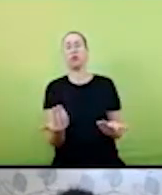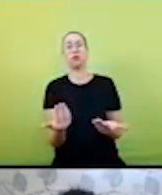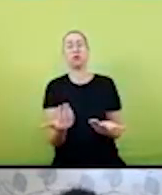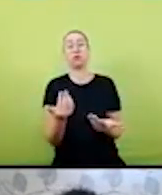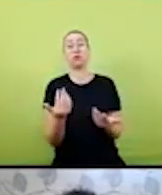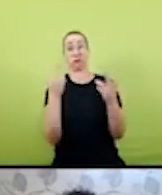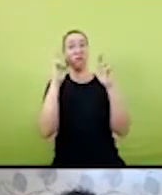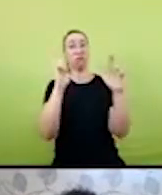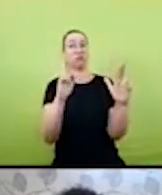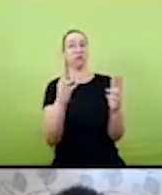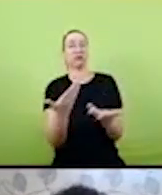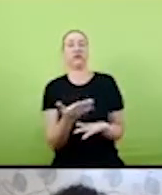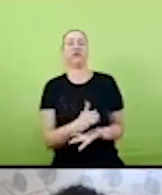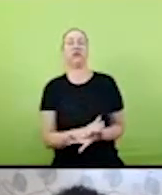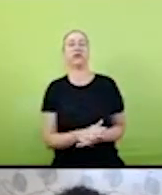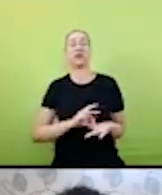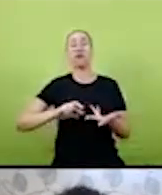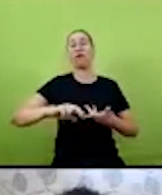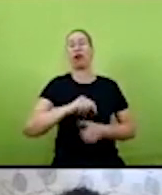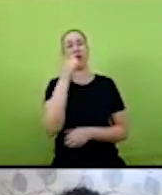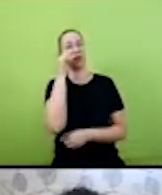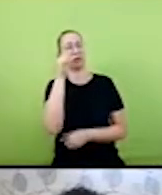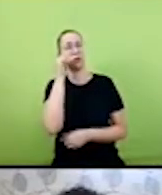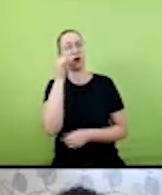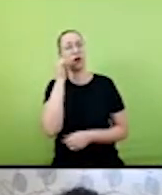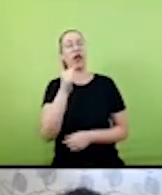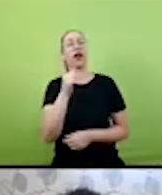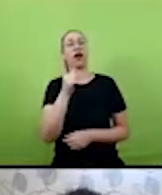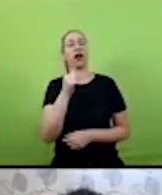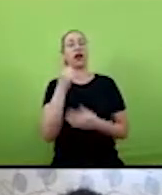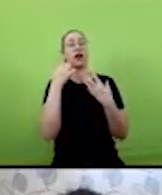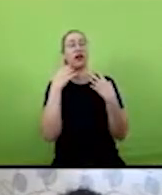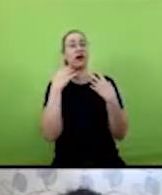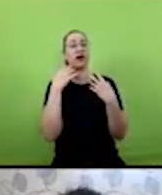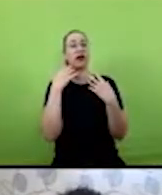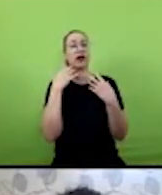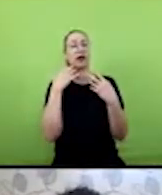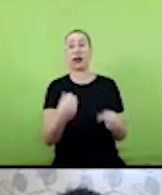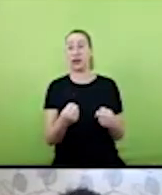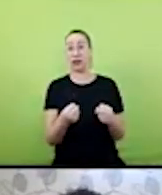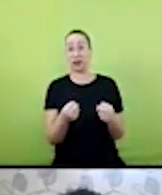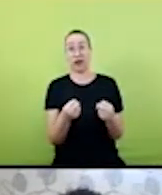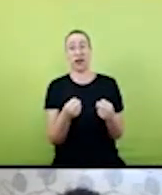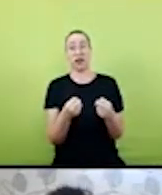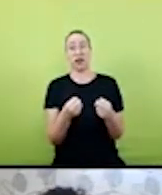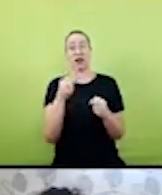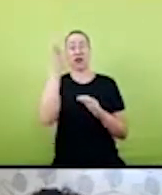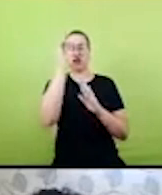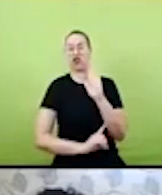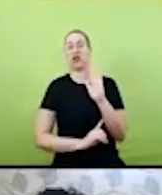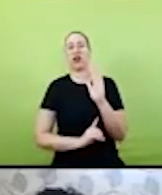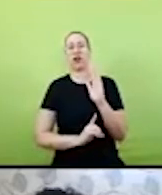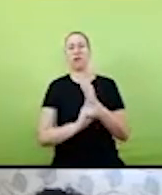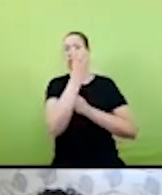saem, quando decidem utilizar o seu direito, né, de escolha, e dizer, eu